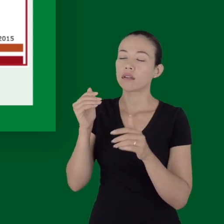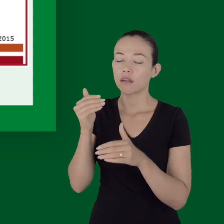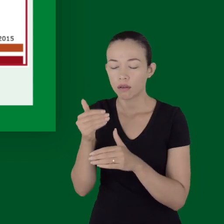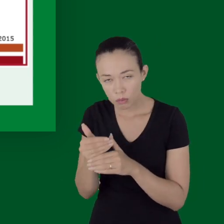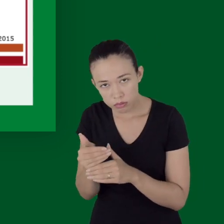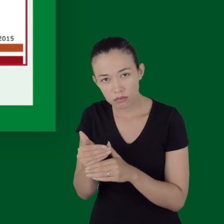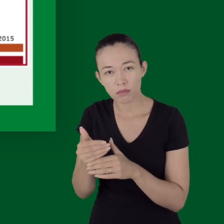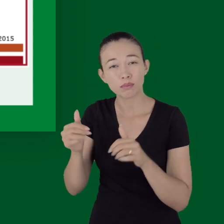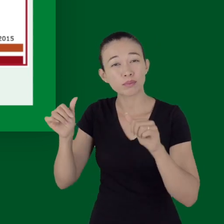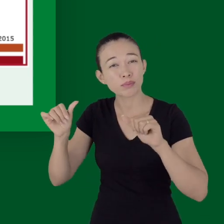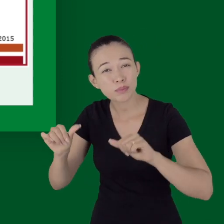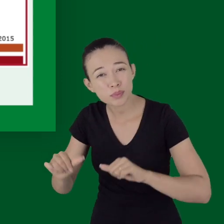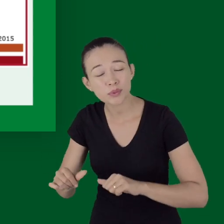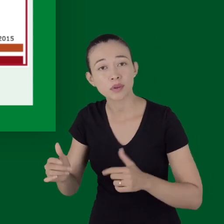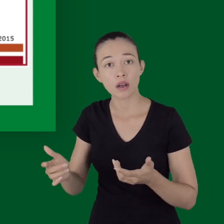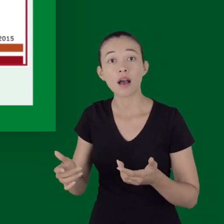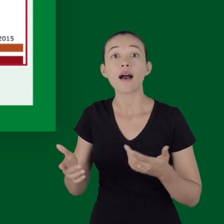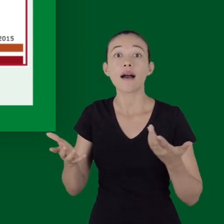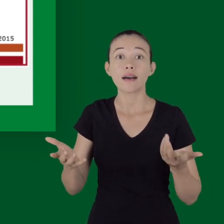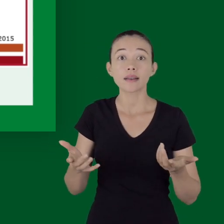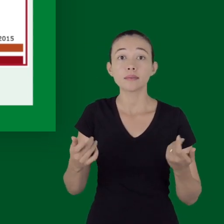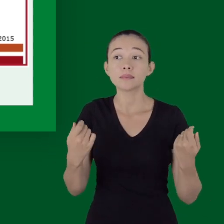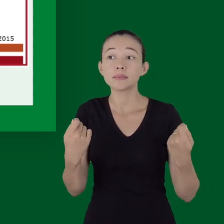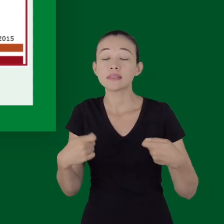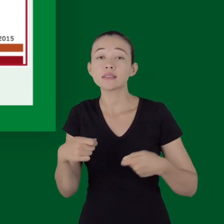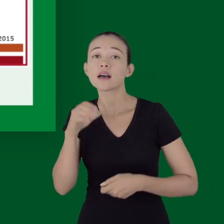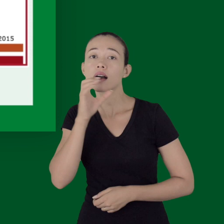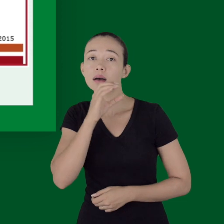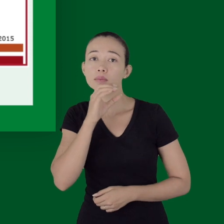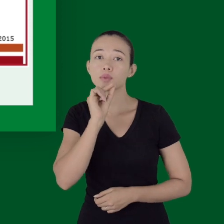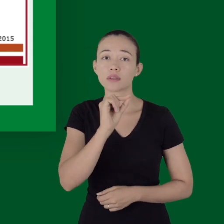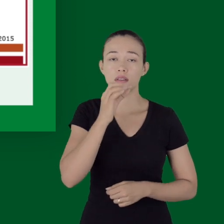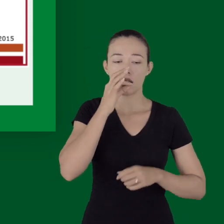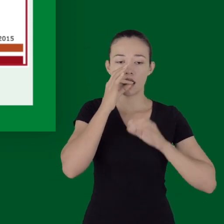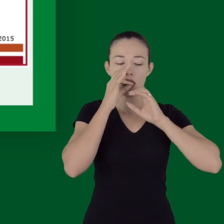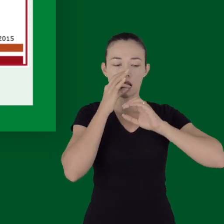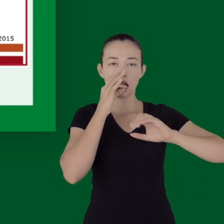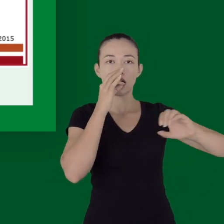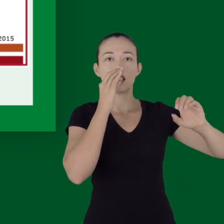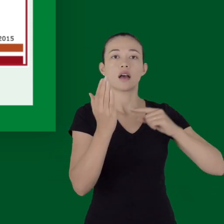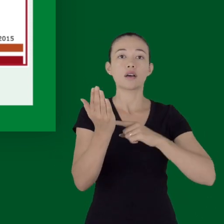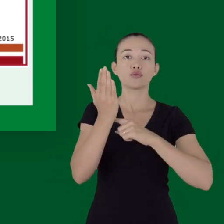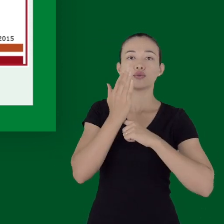ventilação tem que estar sempre preparado antes de a gente começar a instalação